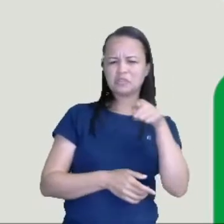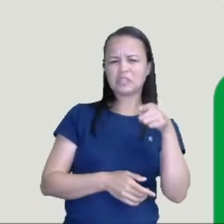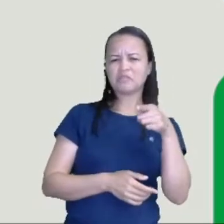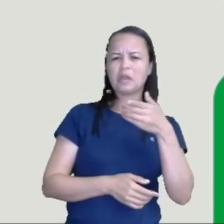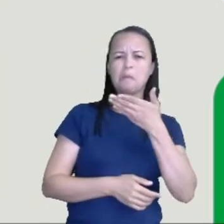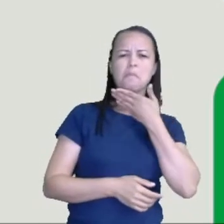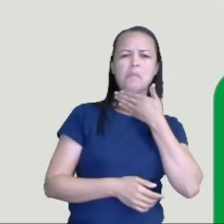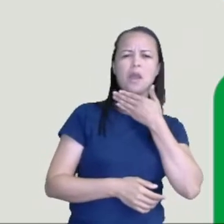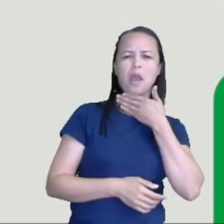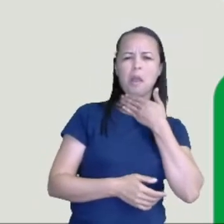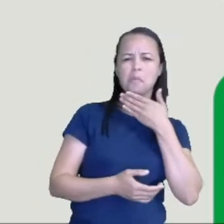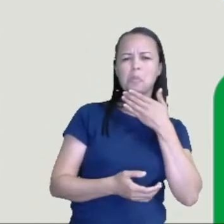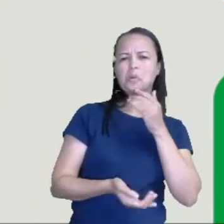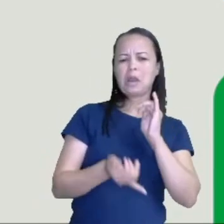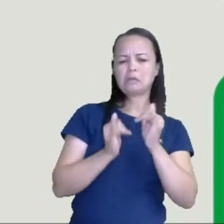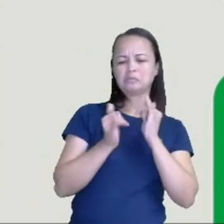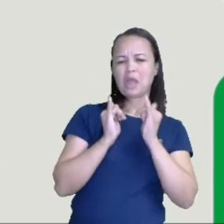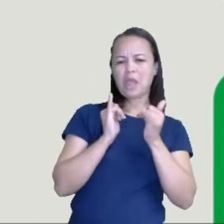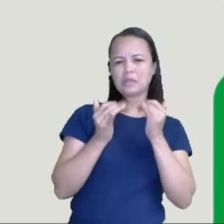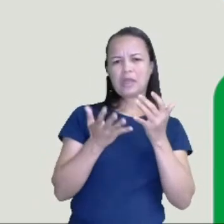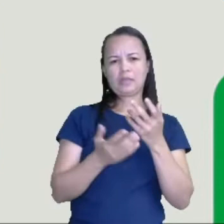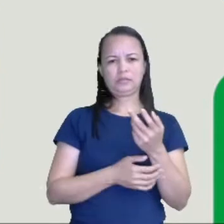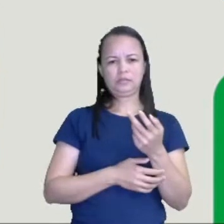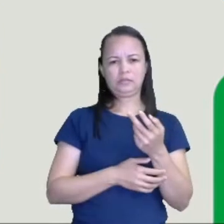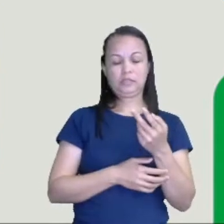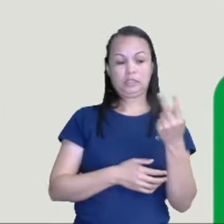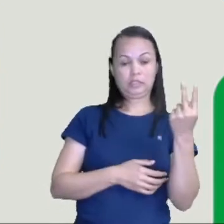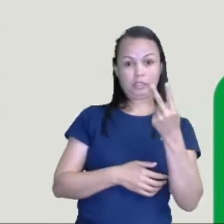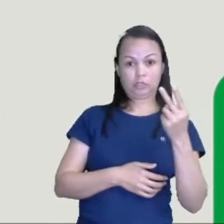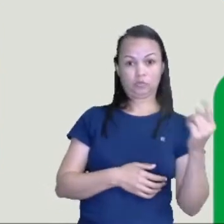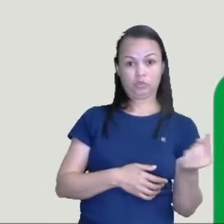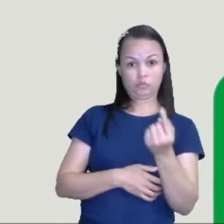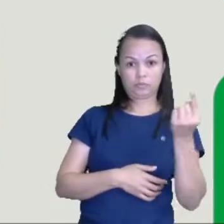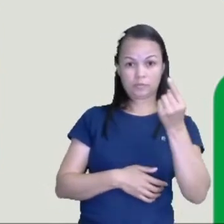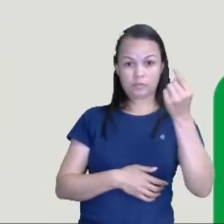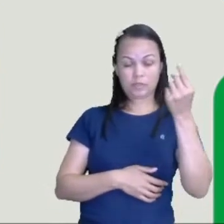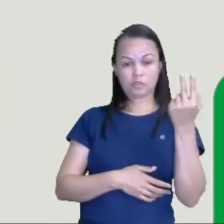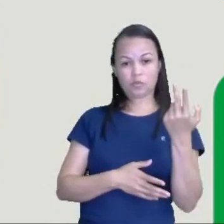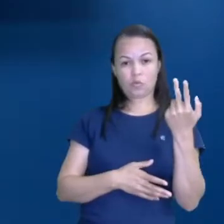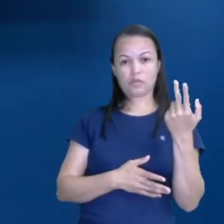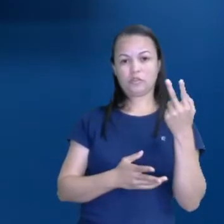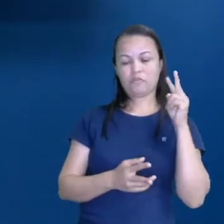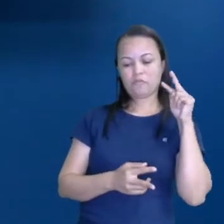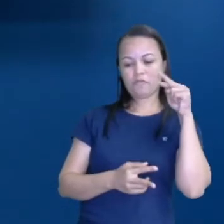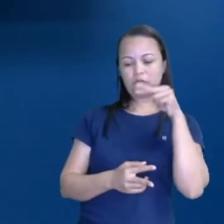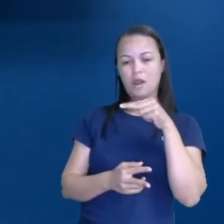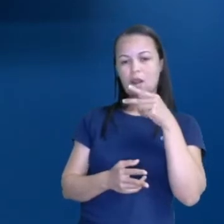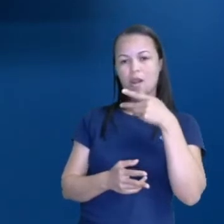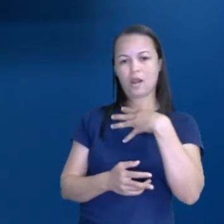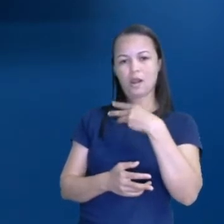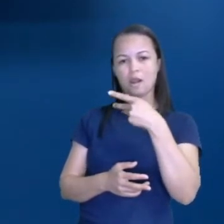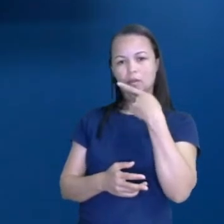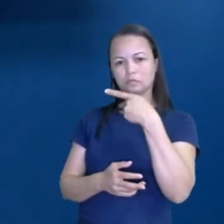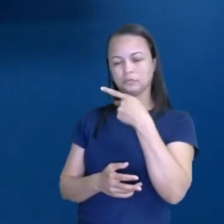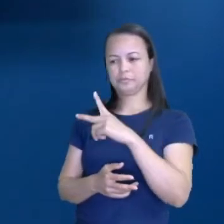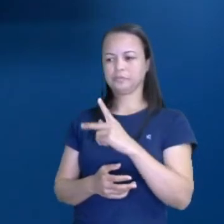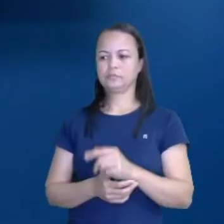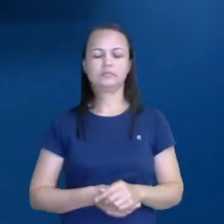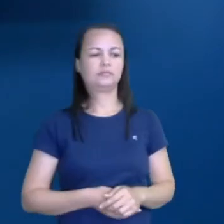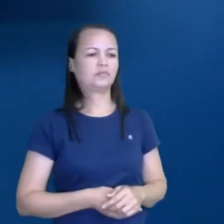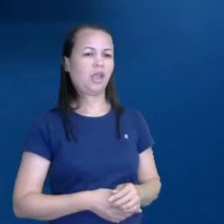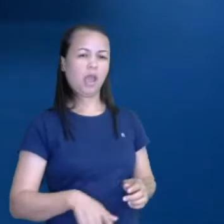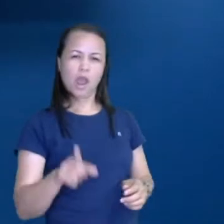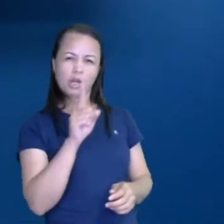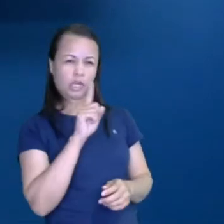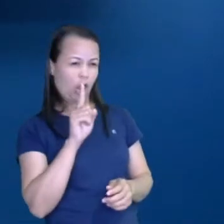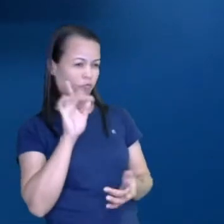na internet. A gente vai ver aqui dois adultos falando com um menino. Observem como ele escreveu.